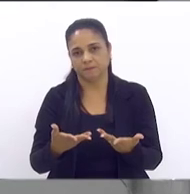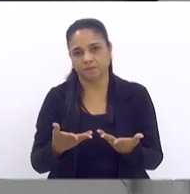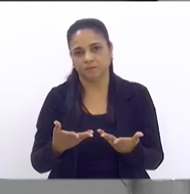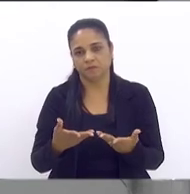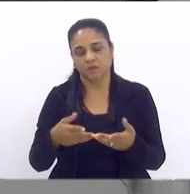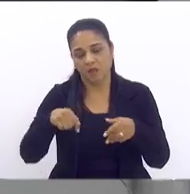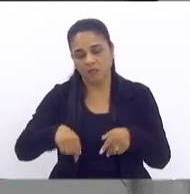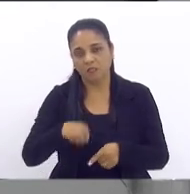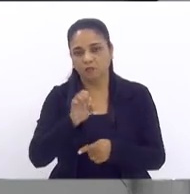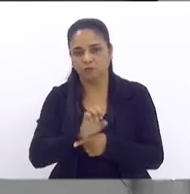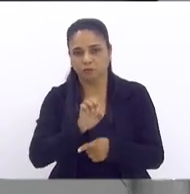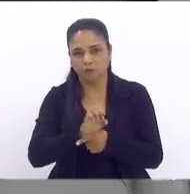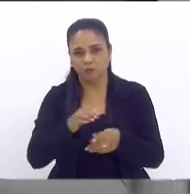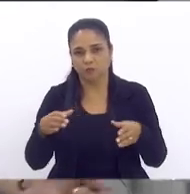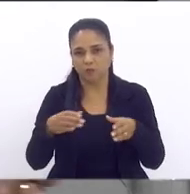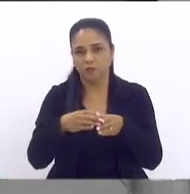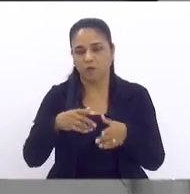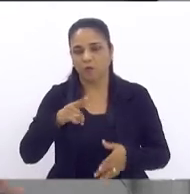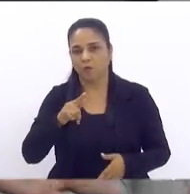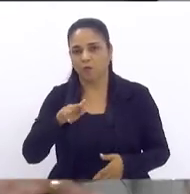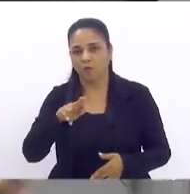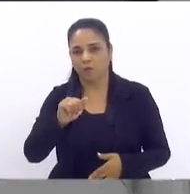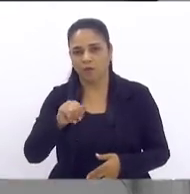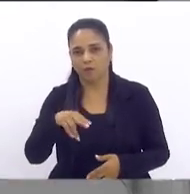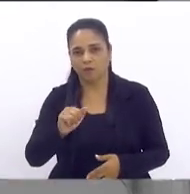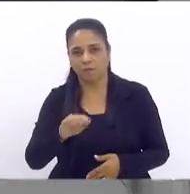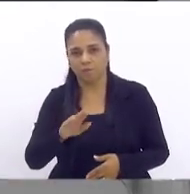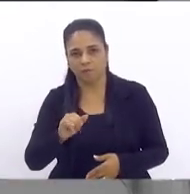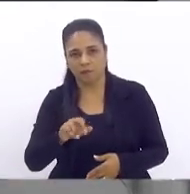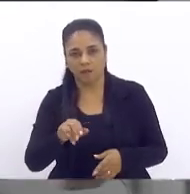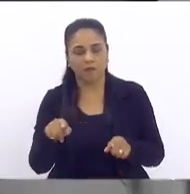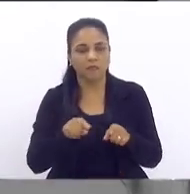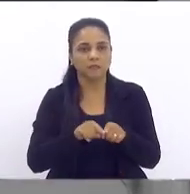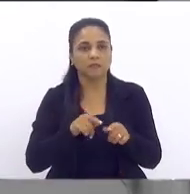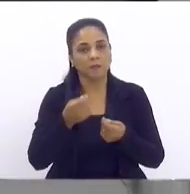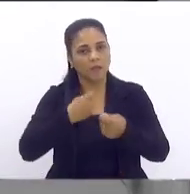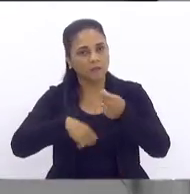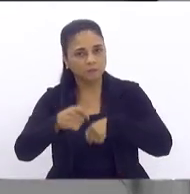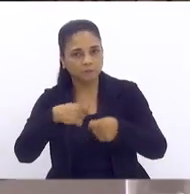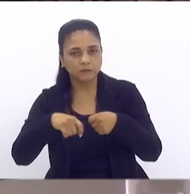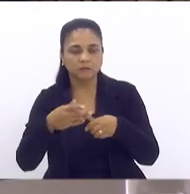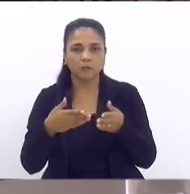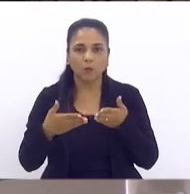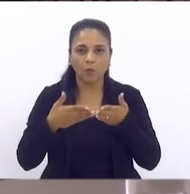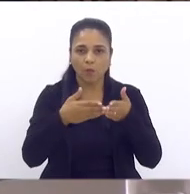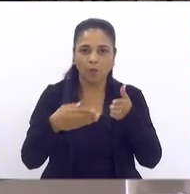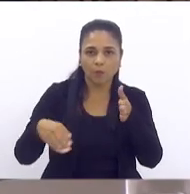Rio de Janeiro. Muita coisa que acontece na administração portuária, que a gente também precisa dialogar